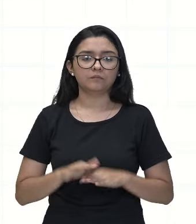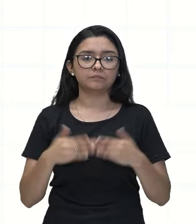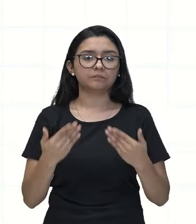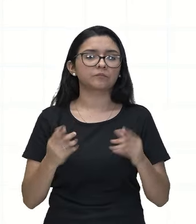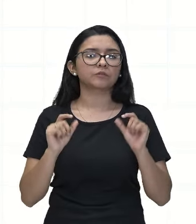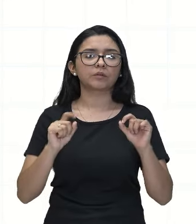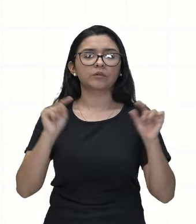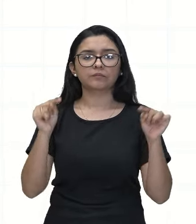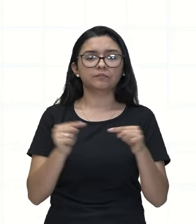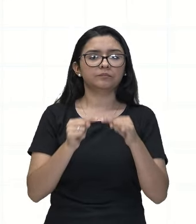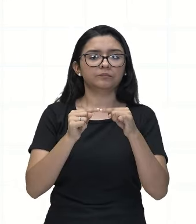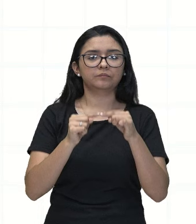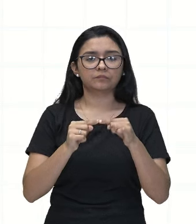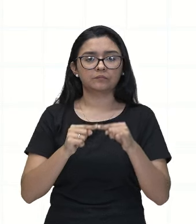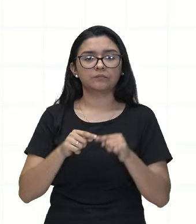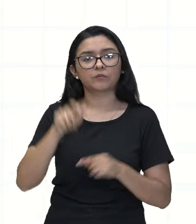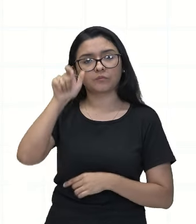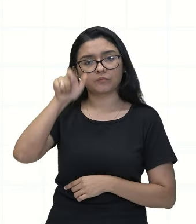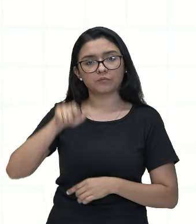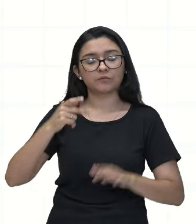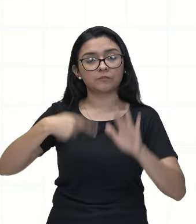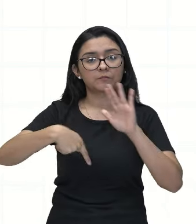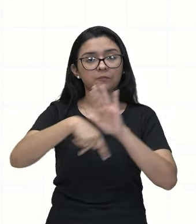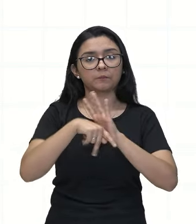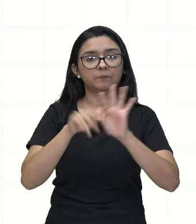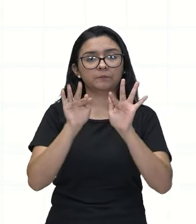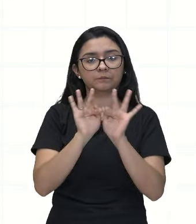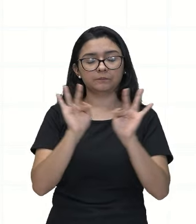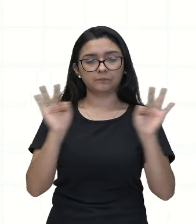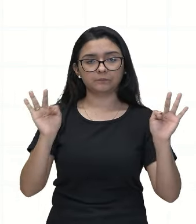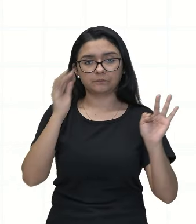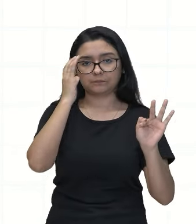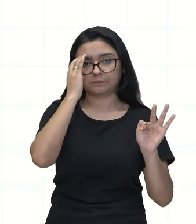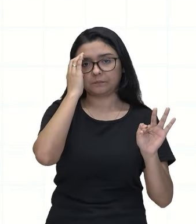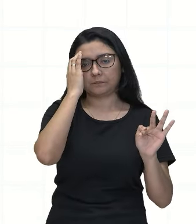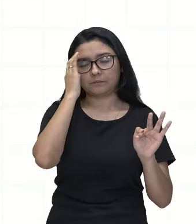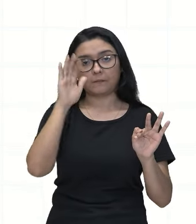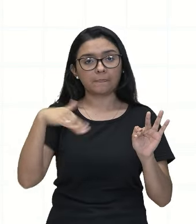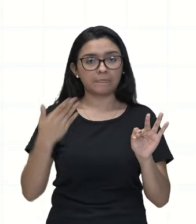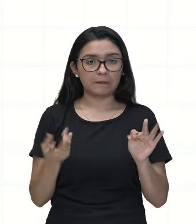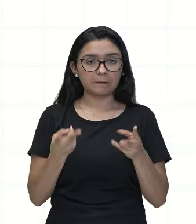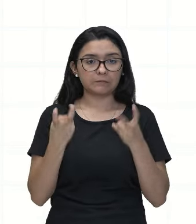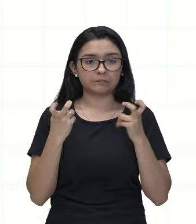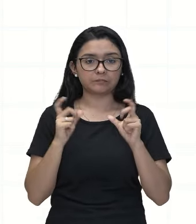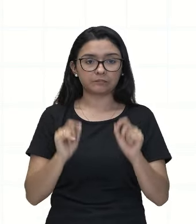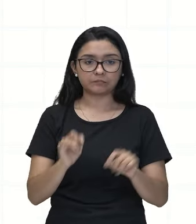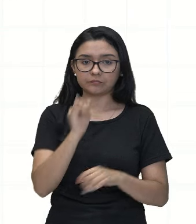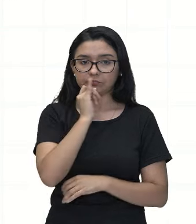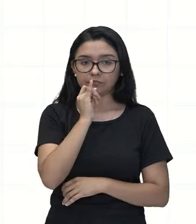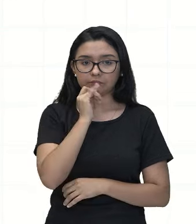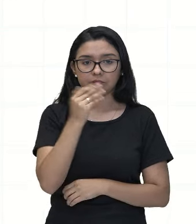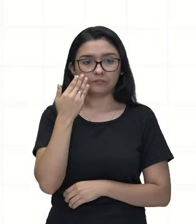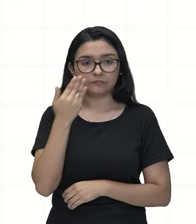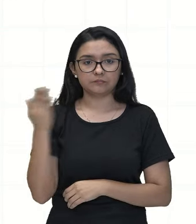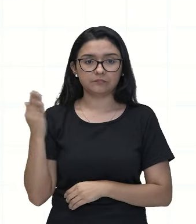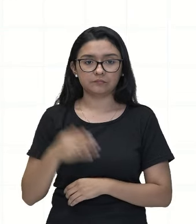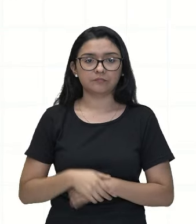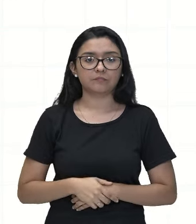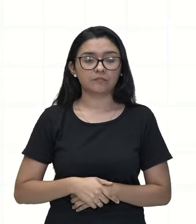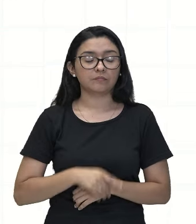ele vai concordar com o Sujeito da frase ou da oração Então como vocês podem ver no exemplo ele é